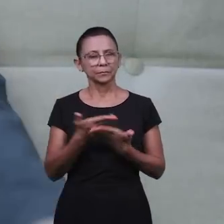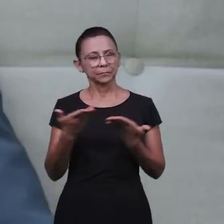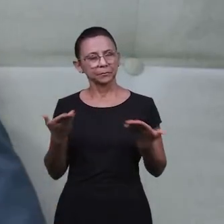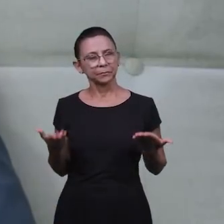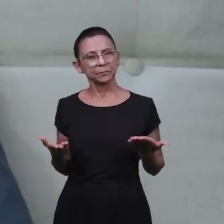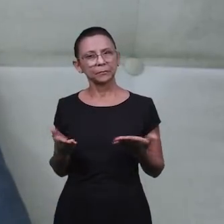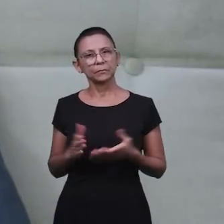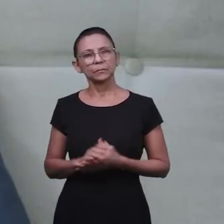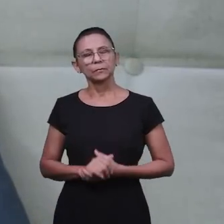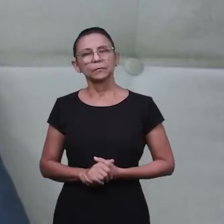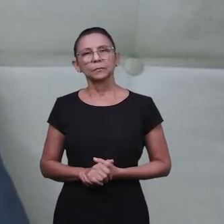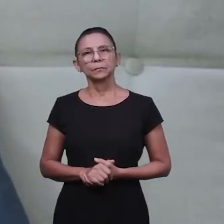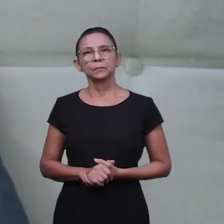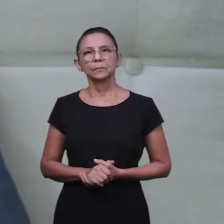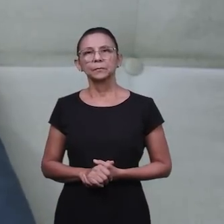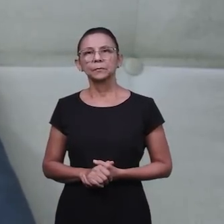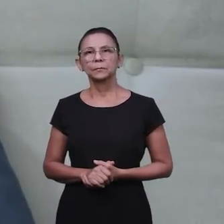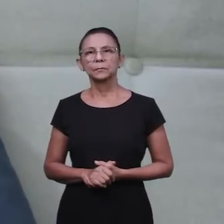Queridos,